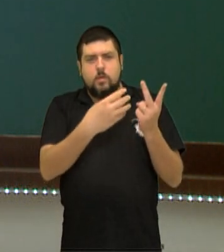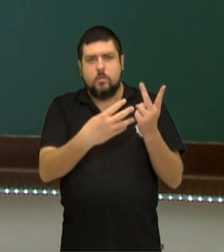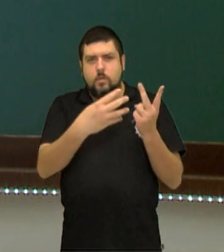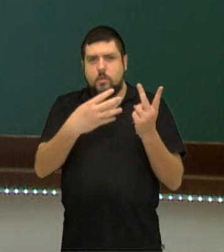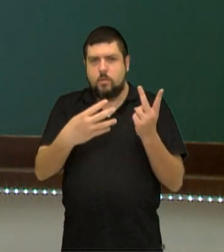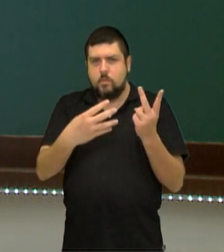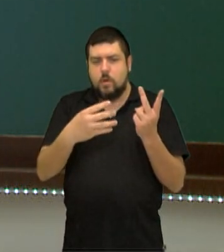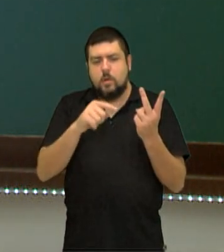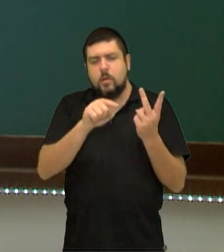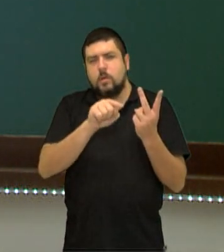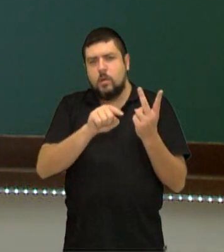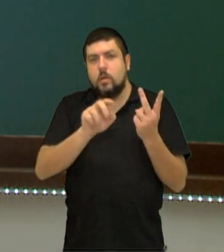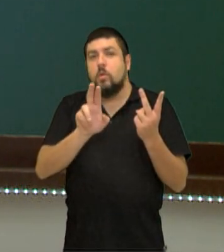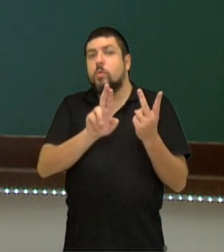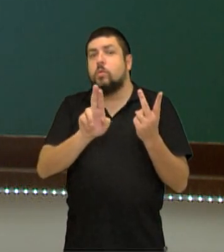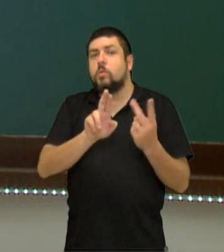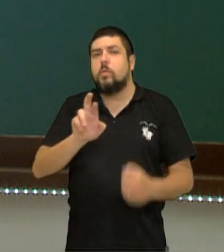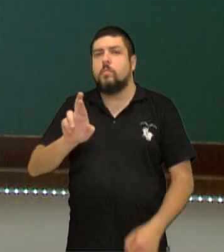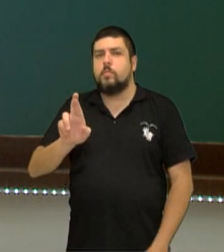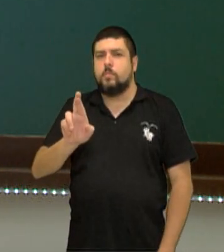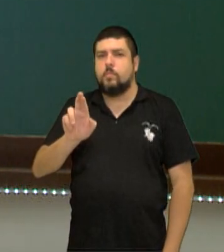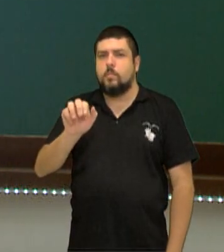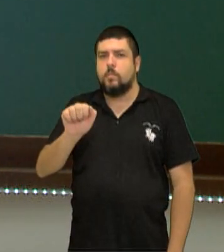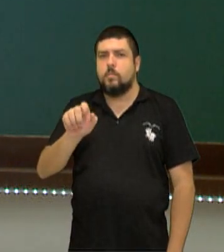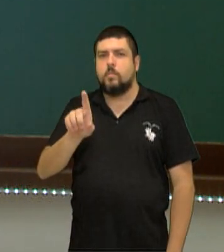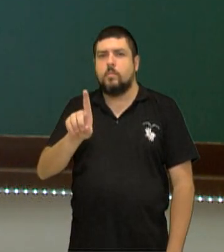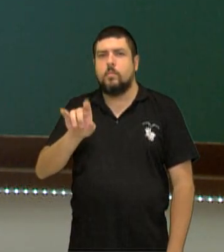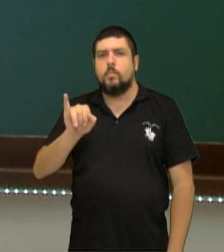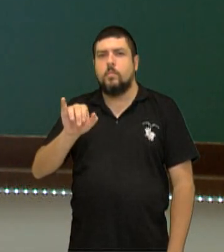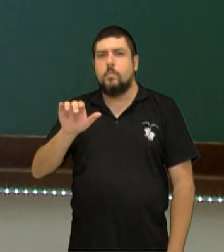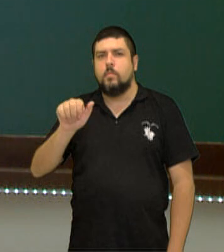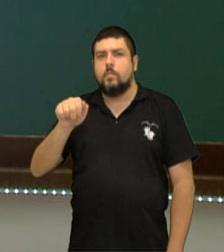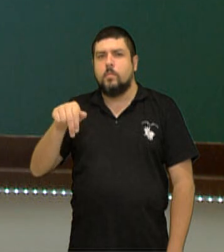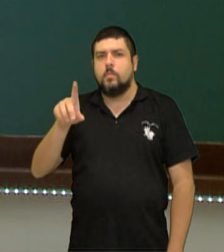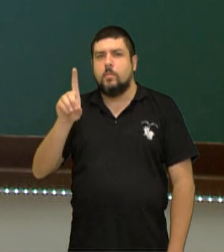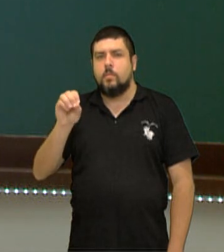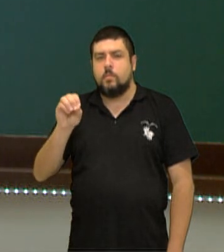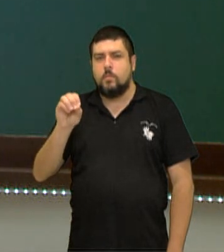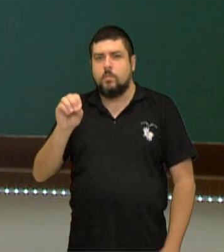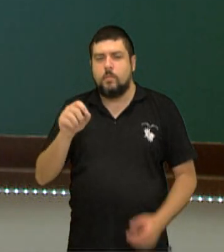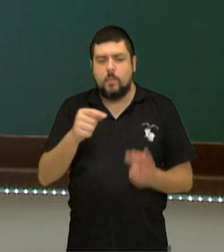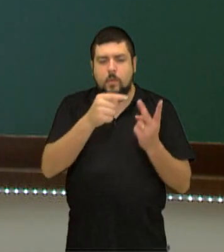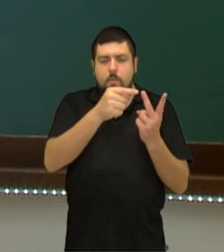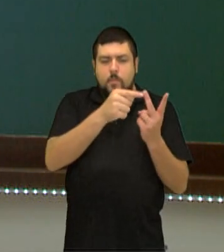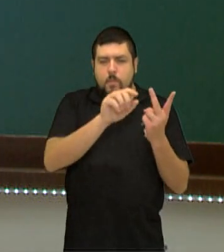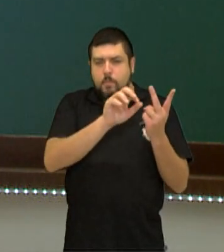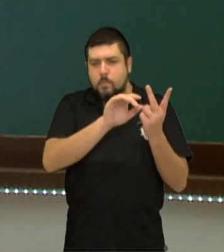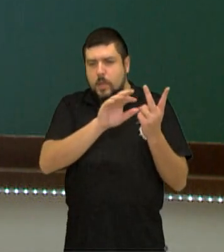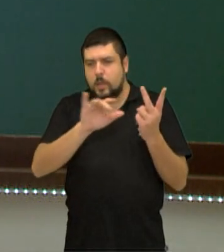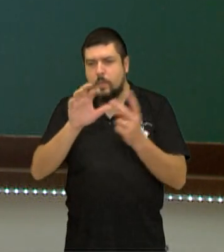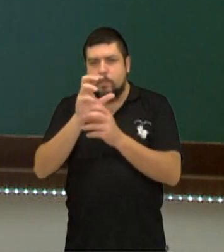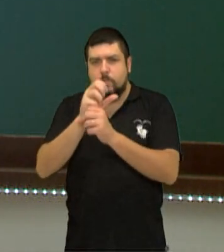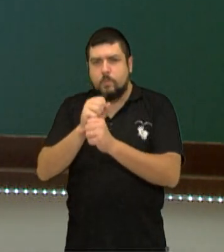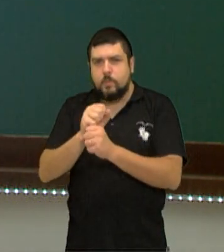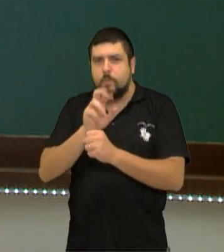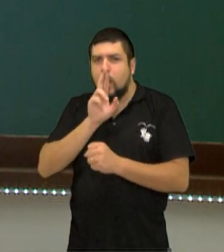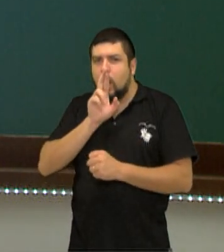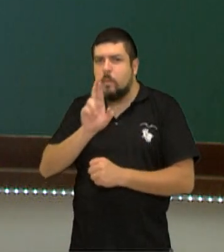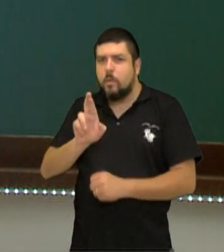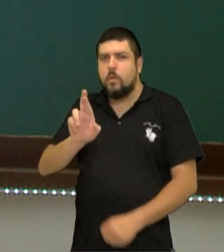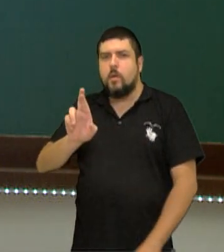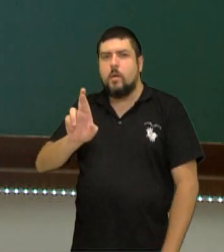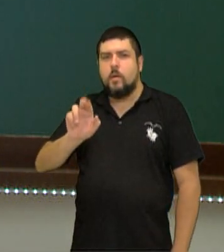nós chamamos de radicando e o resultado dessa raiz quadrada nós chamamos de raiz,